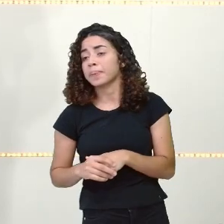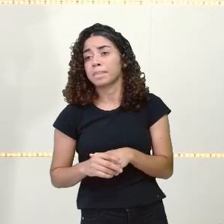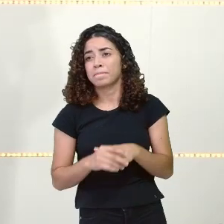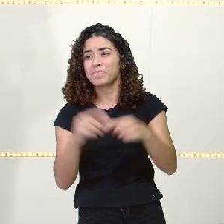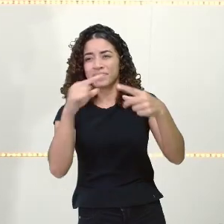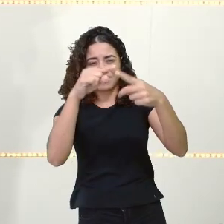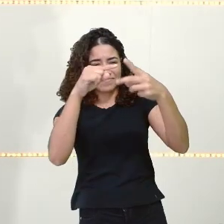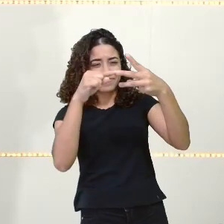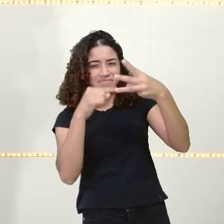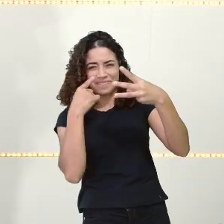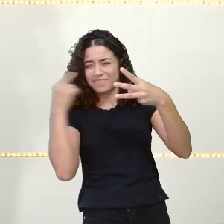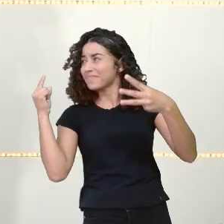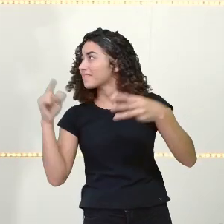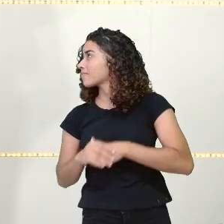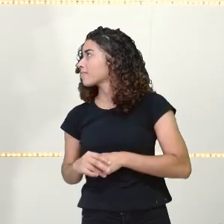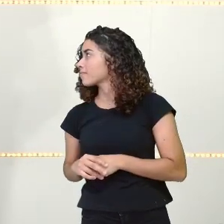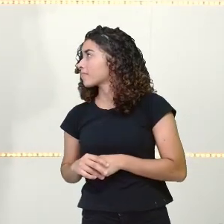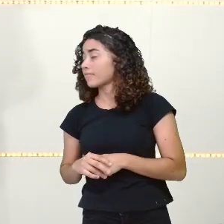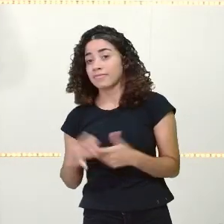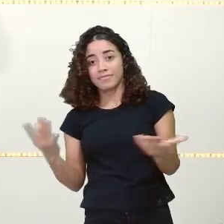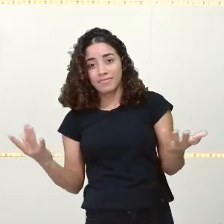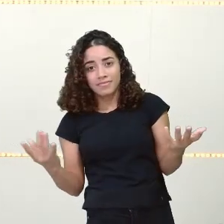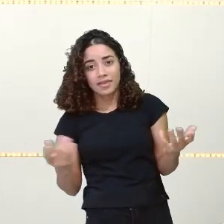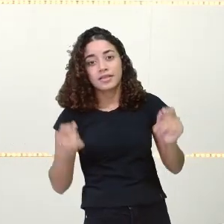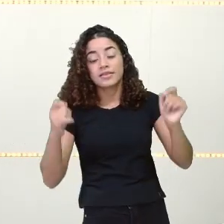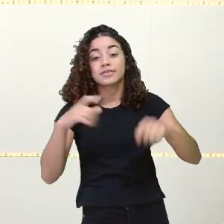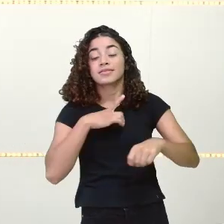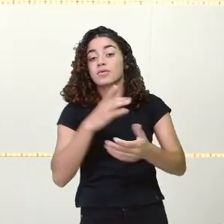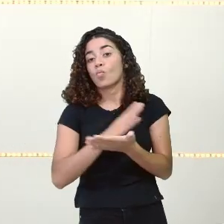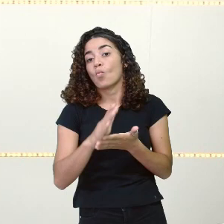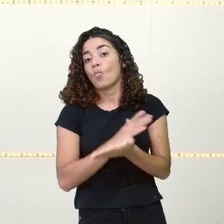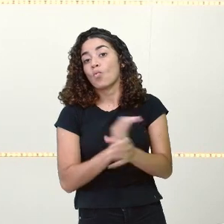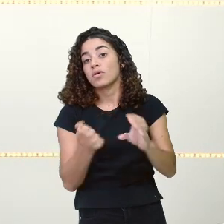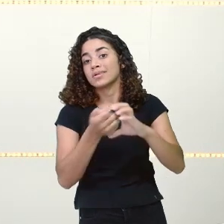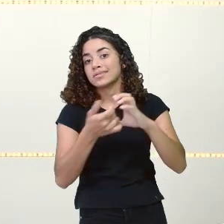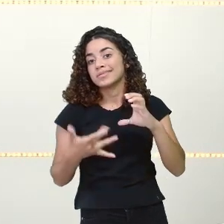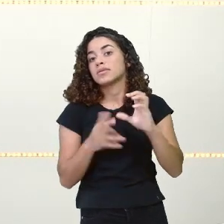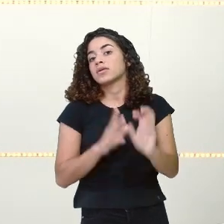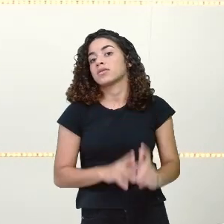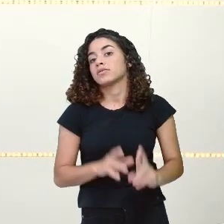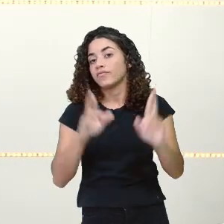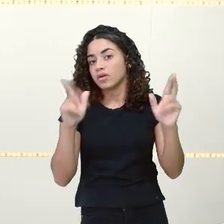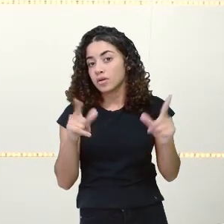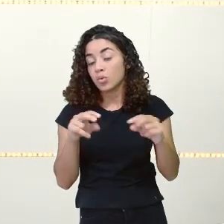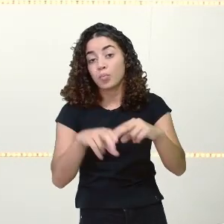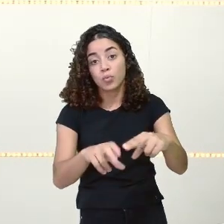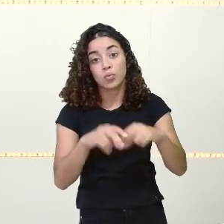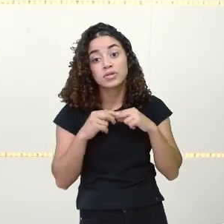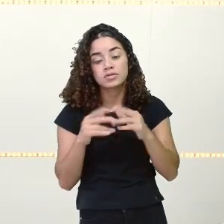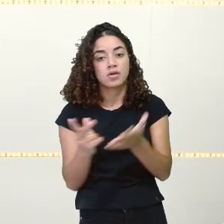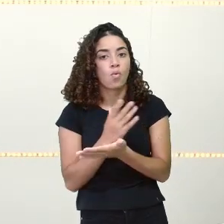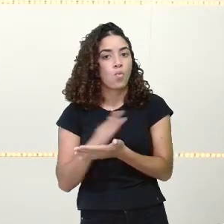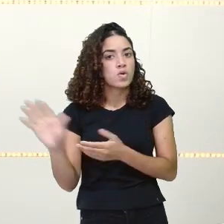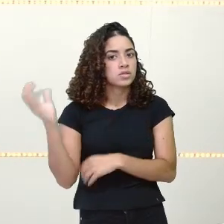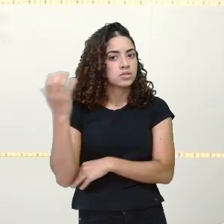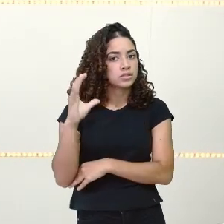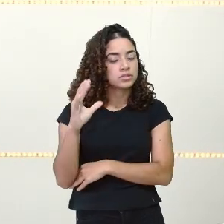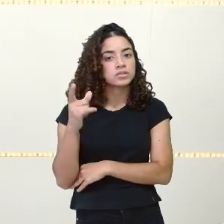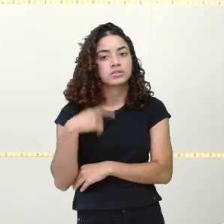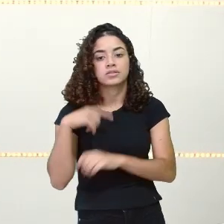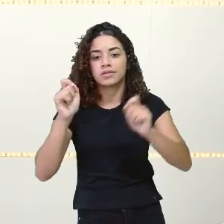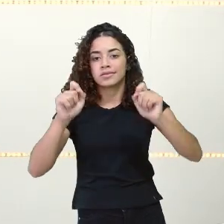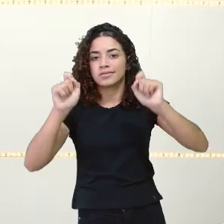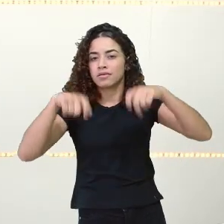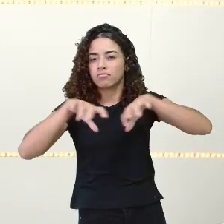alta temperatura e o estado líquido. Ele tem algumas características bem diferentes, por isso que os cientistas, eles